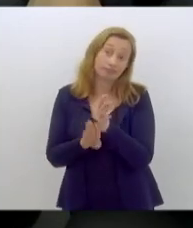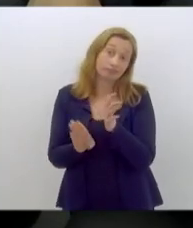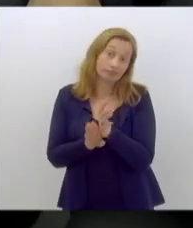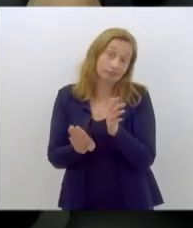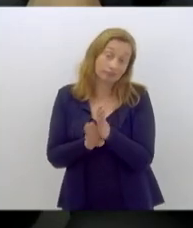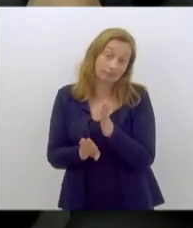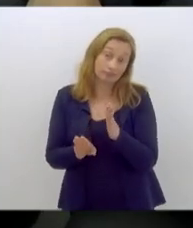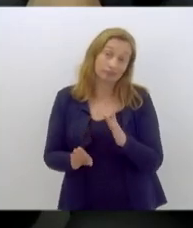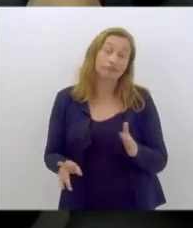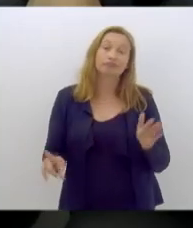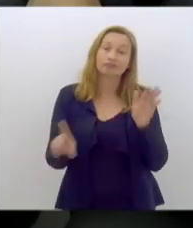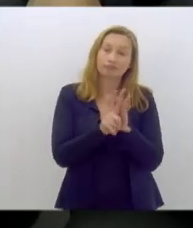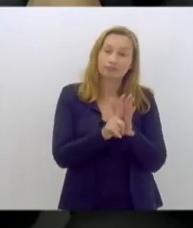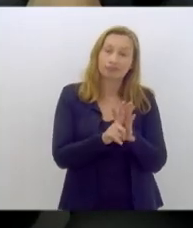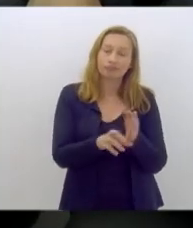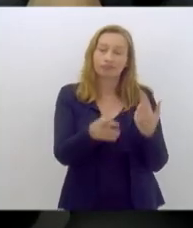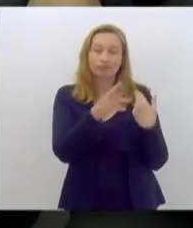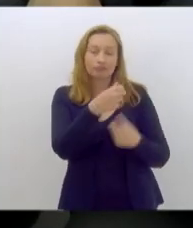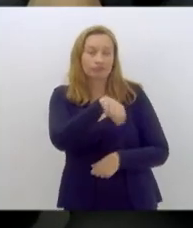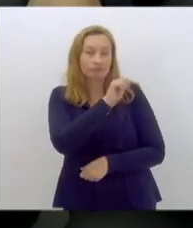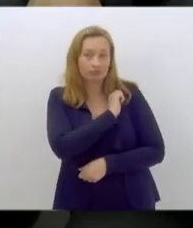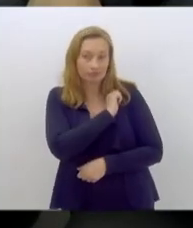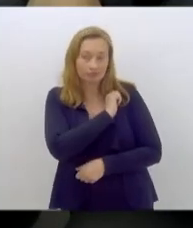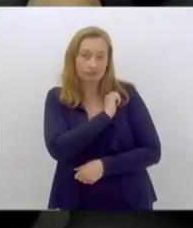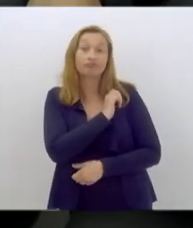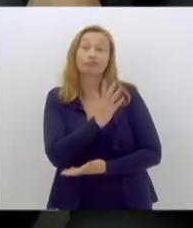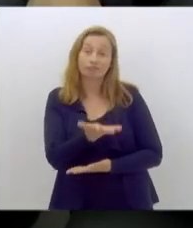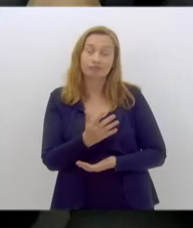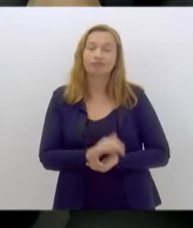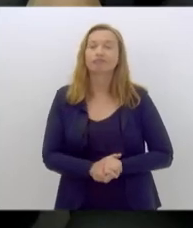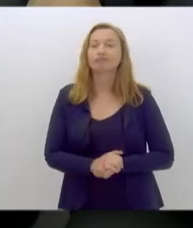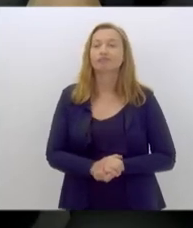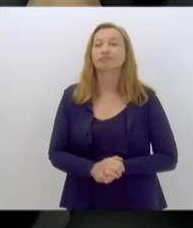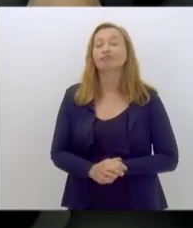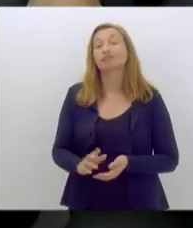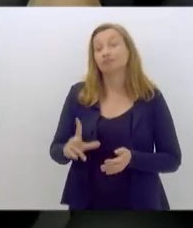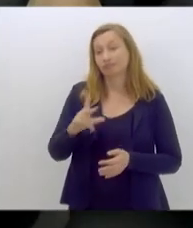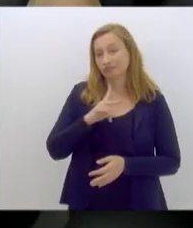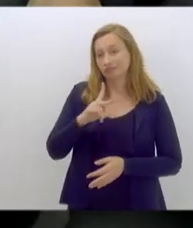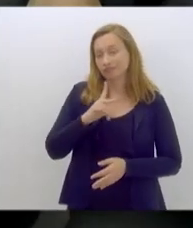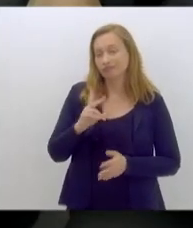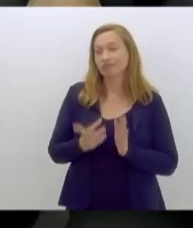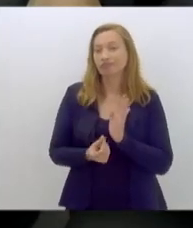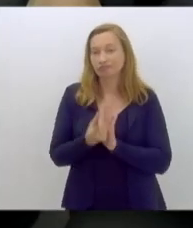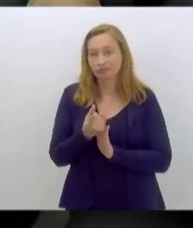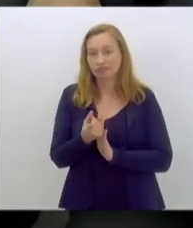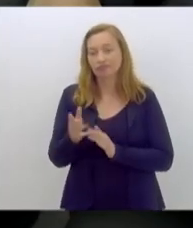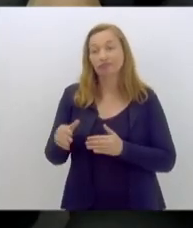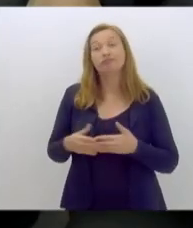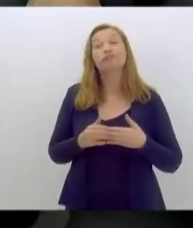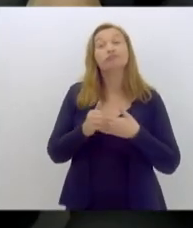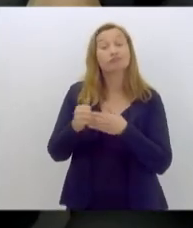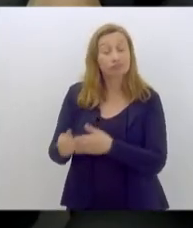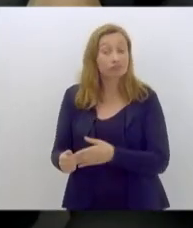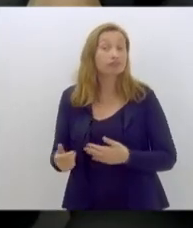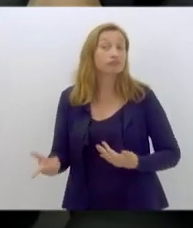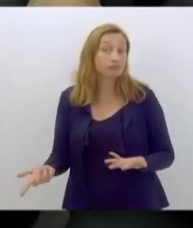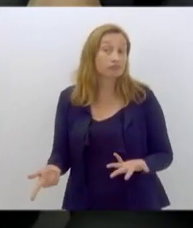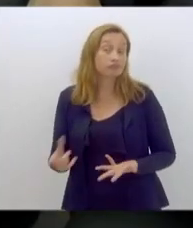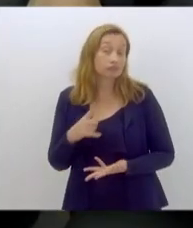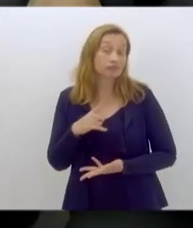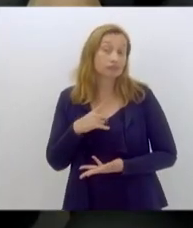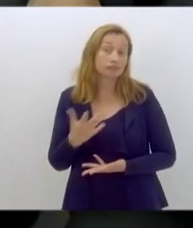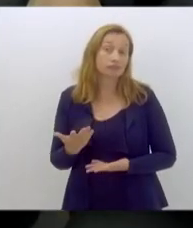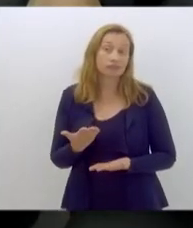a questão da lei de responsabilidade fiscal é a questão da do próprio orçamento que você tem que conduzir para que não tenha